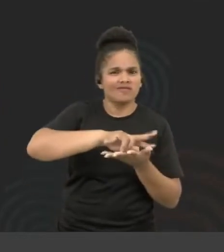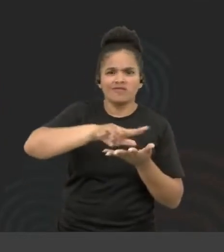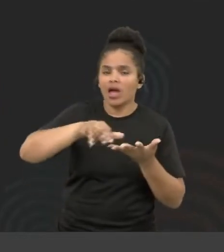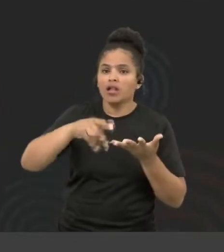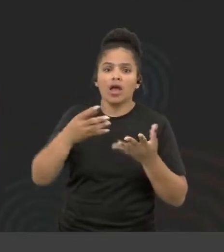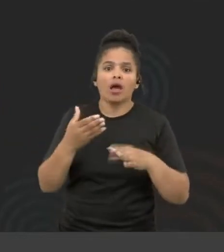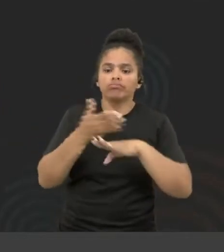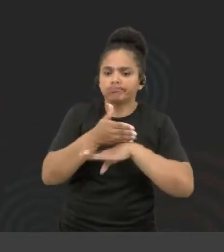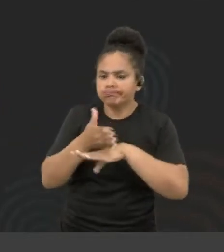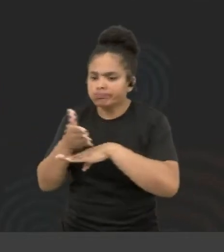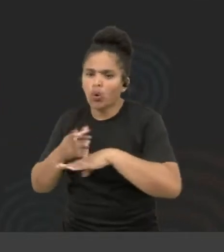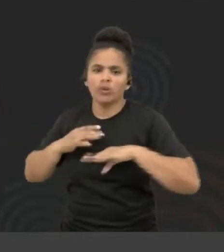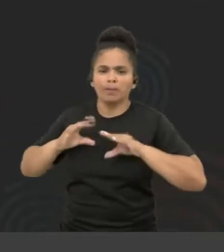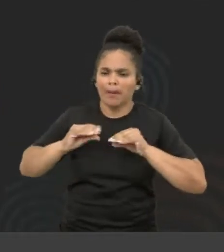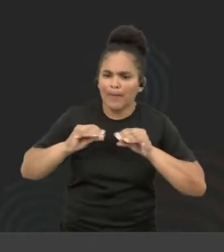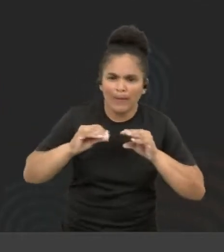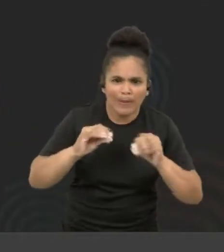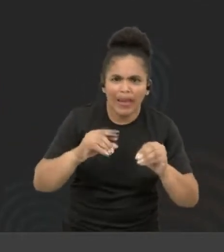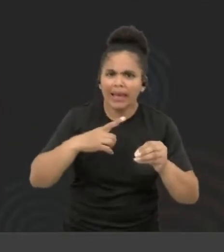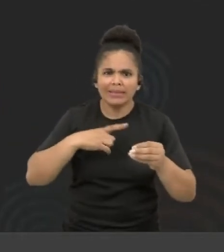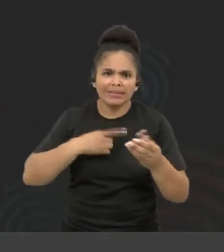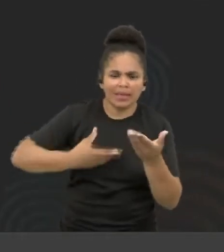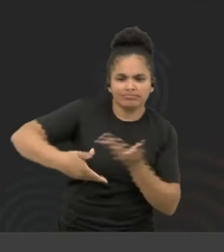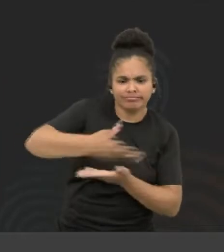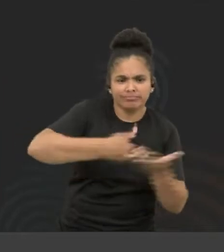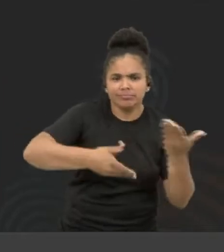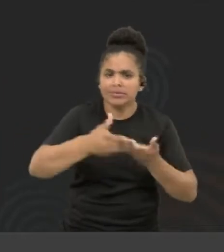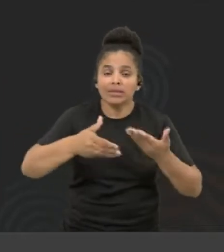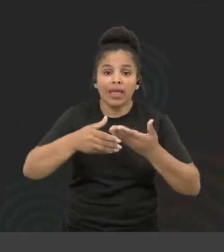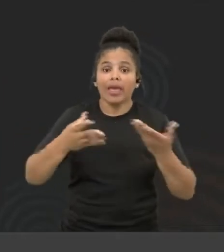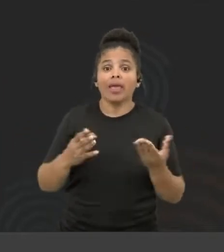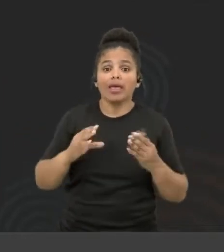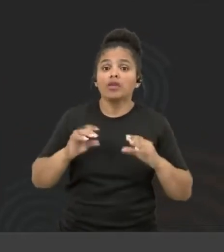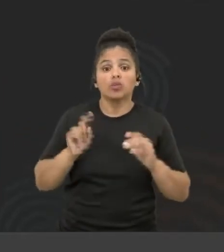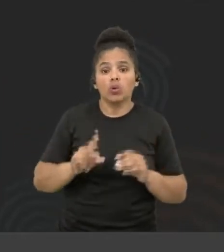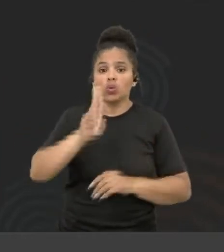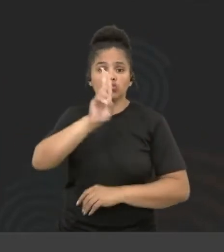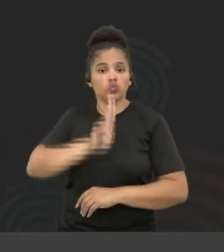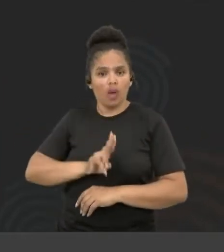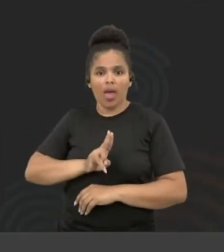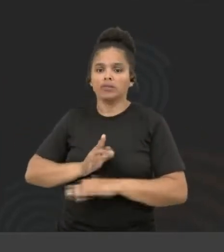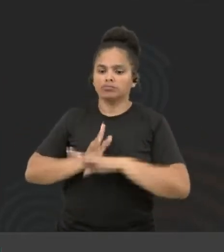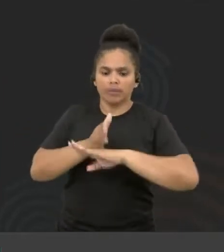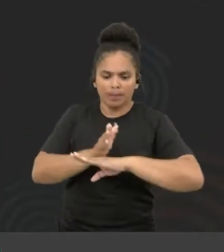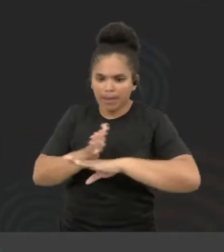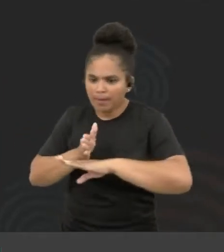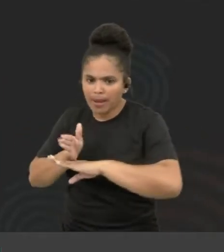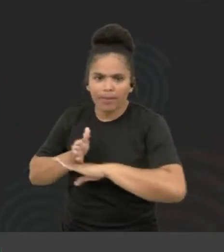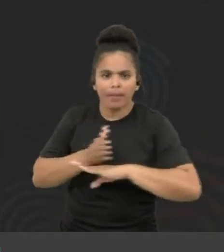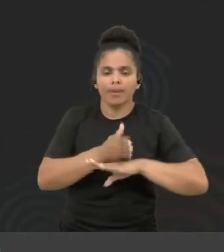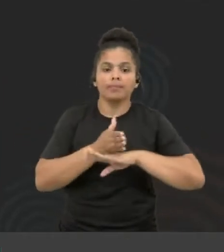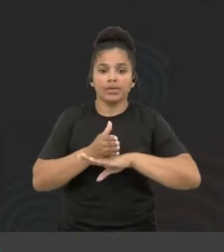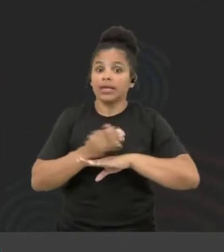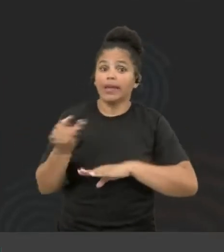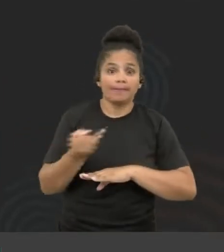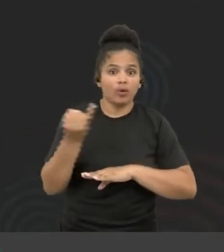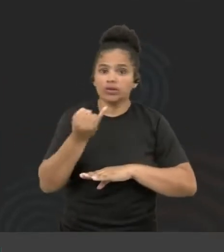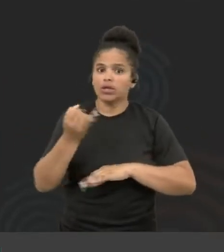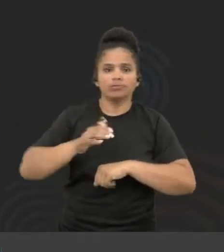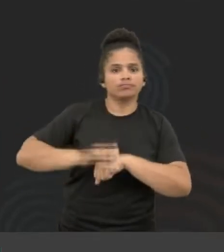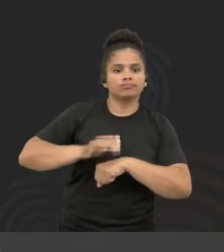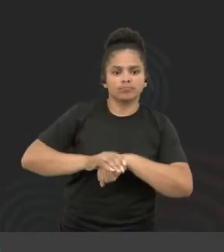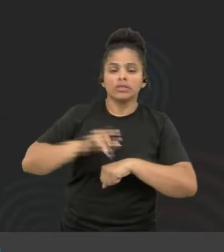giram as transações, é onde você tem a grande interação do usuário. Por isso é muito importante a gente ter iniciativas